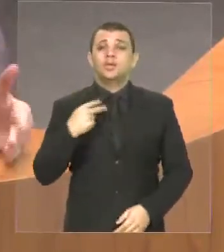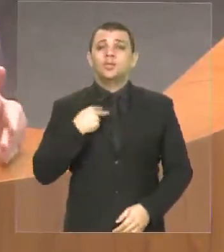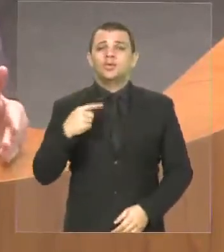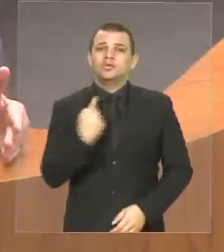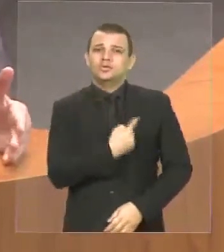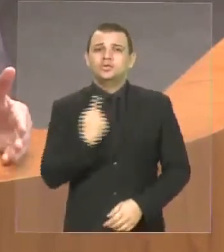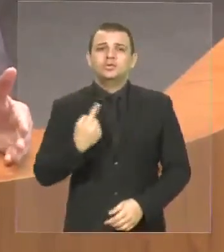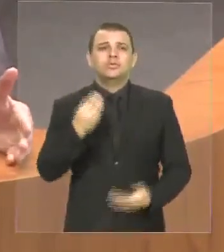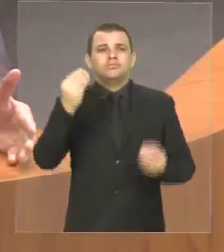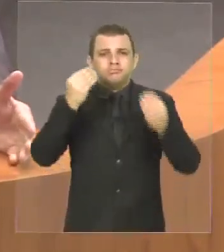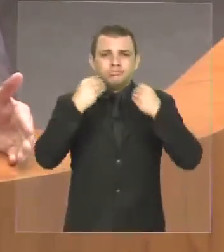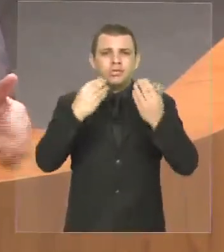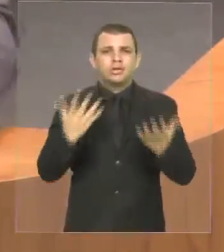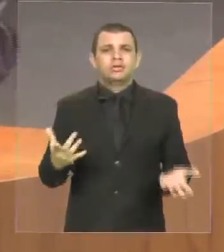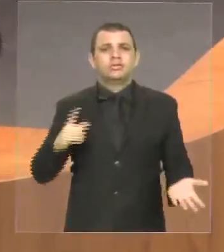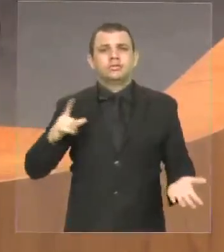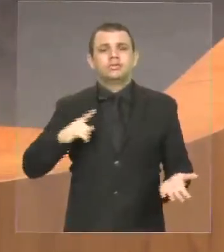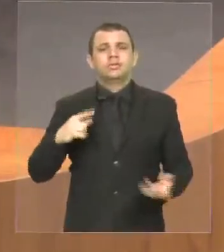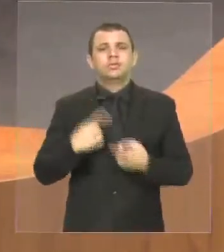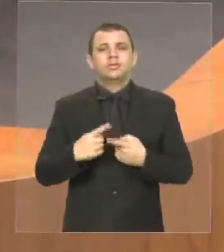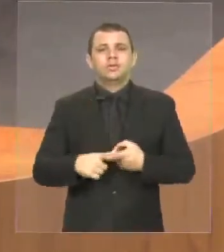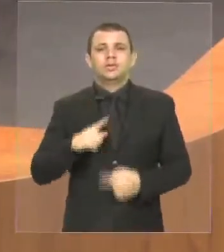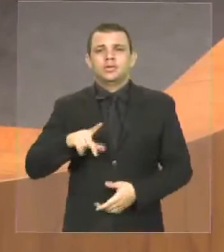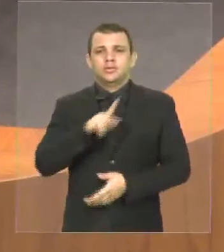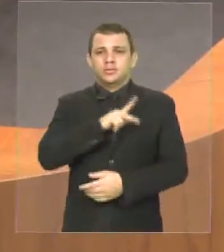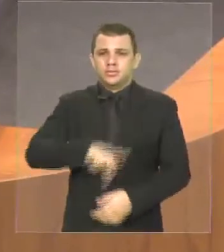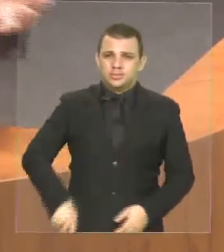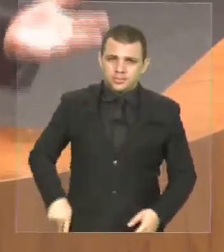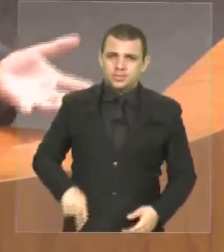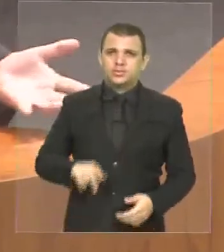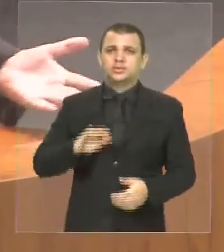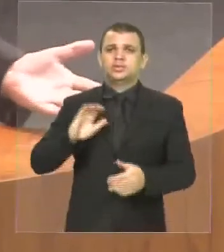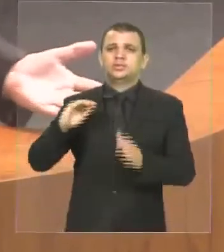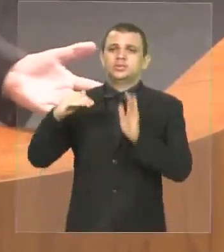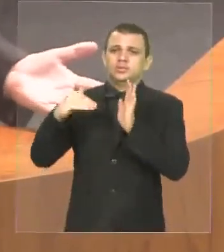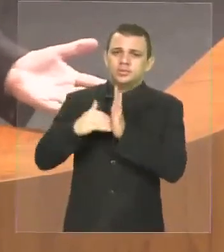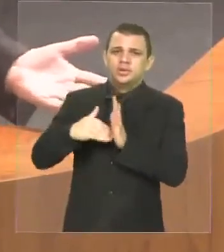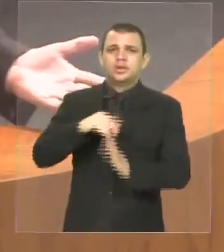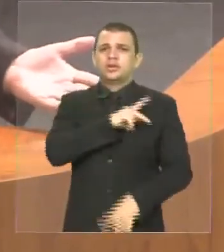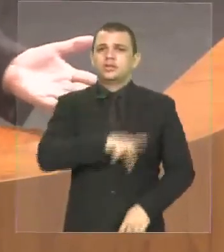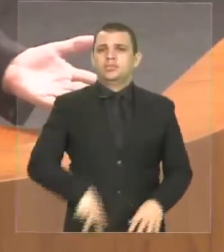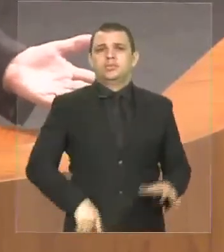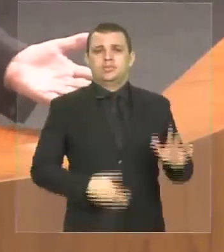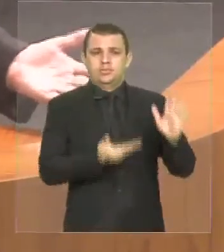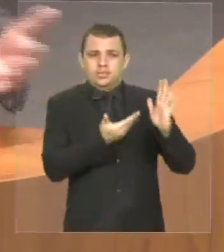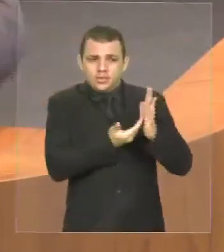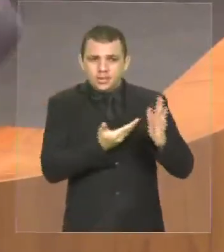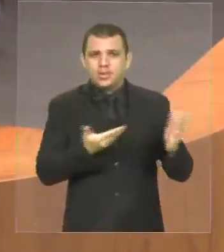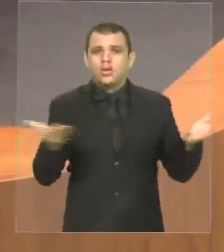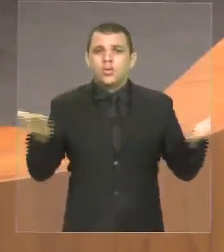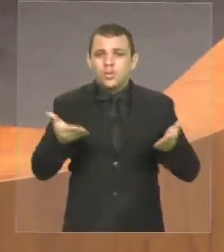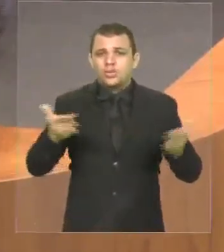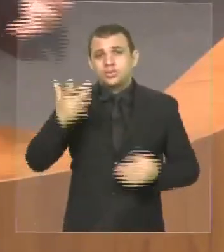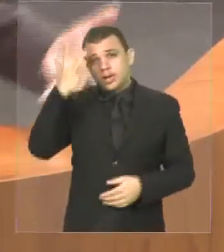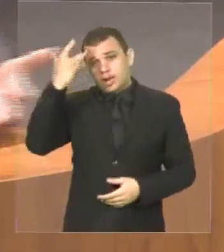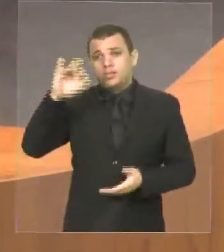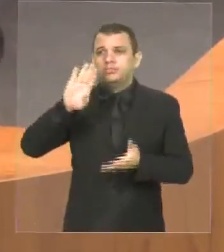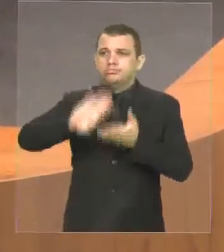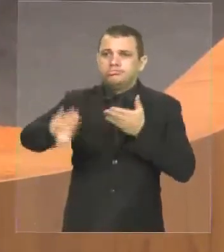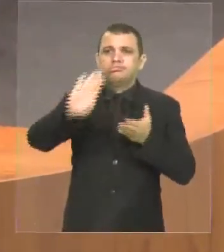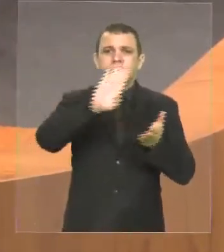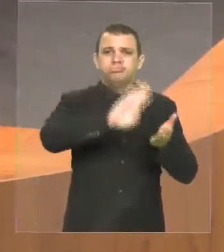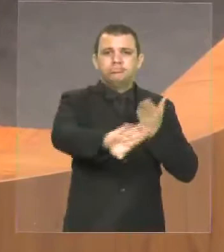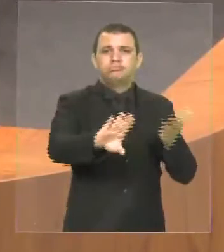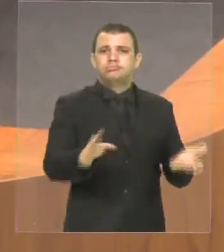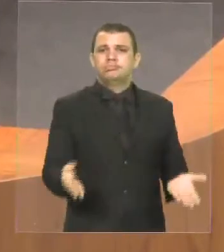tem um presidente da Câmara, presidente do Senado, e amanhã não tem. Então, como é que fica agora